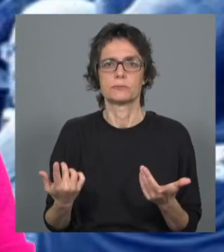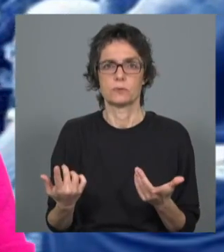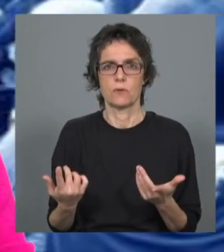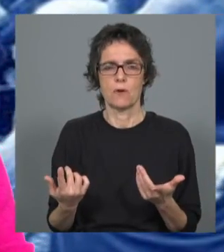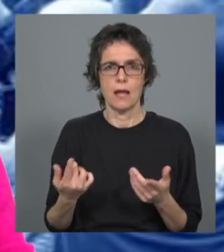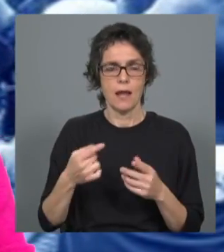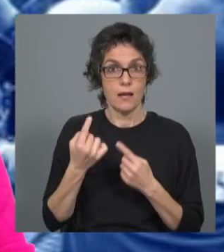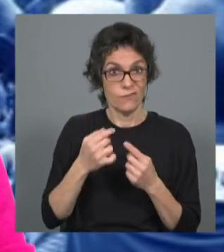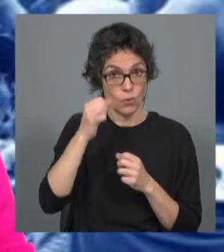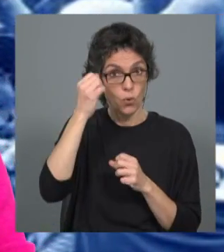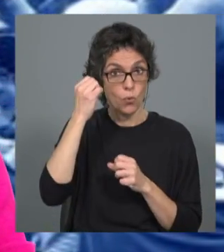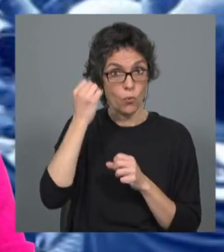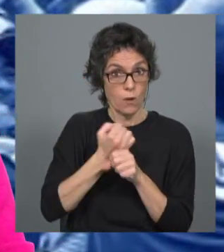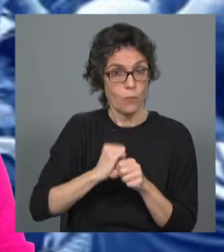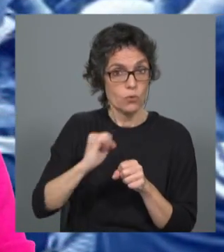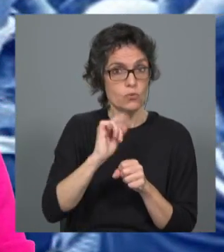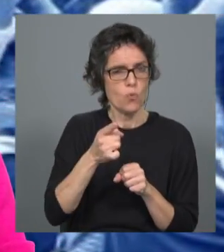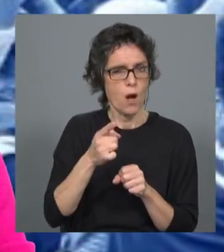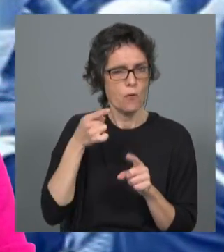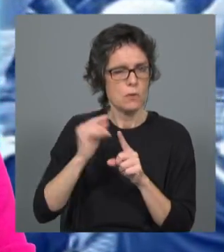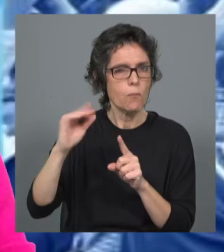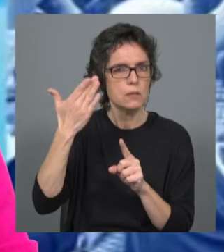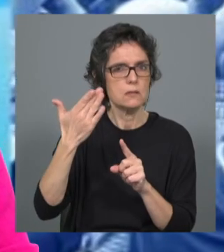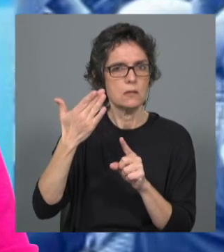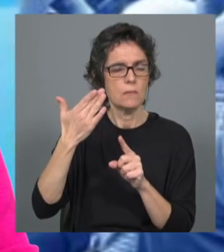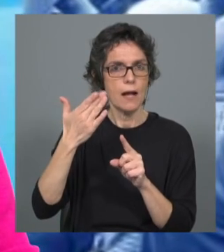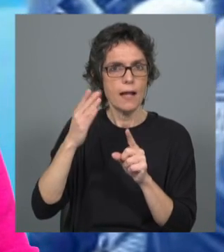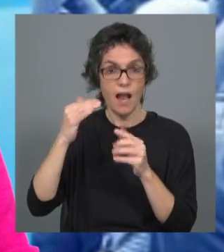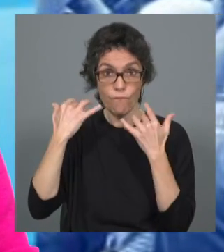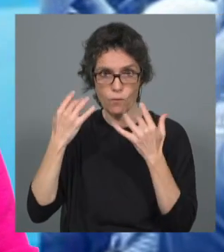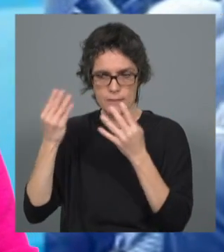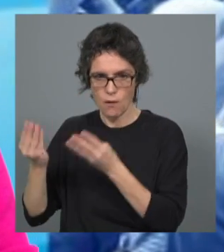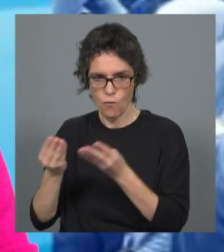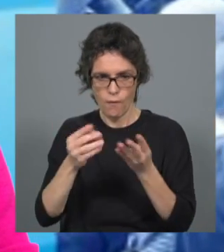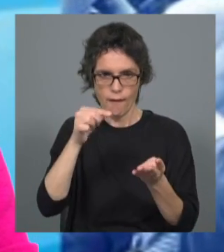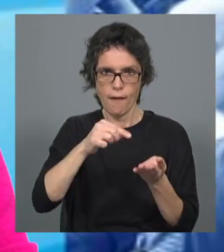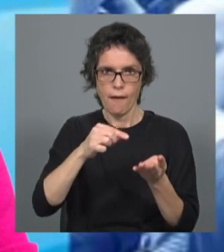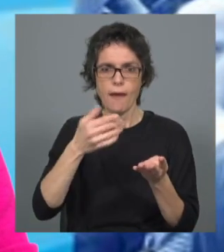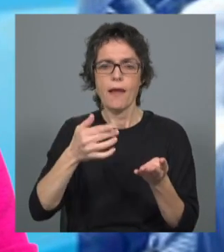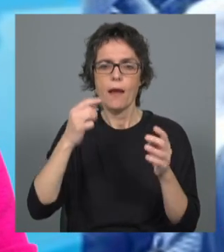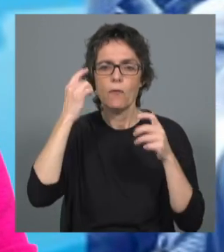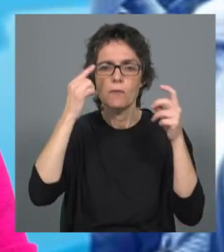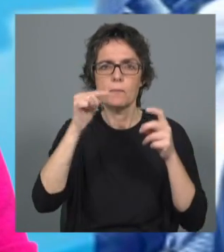pensar sobre essa informação. Uma coisa é termos muita informação, outra coisa é termos formação.